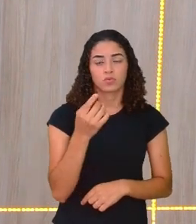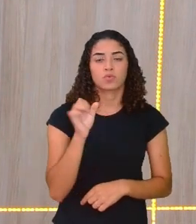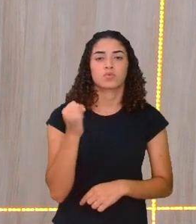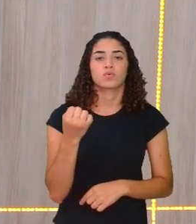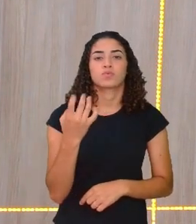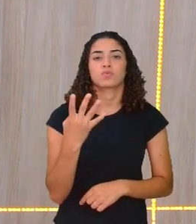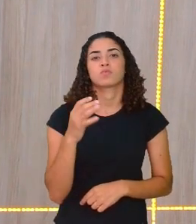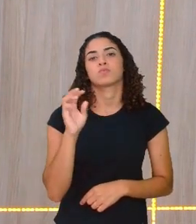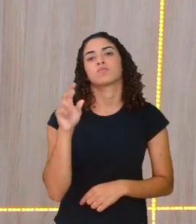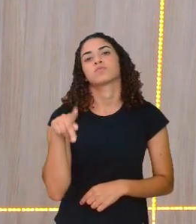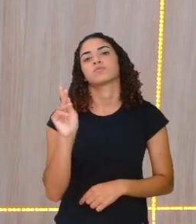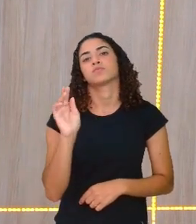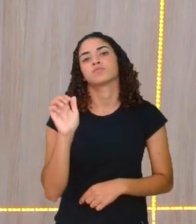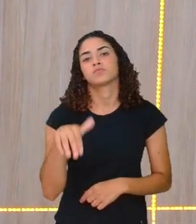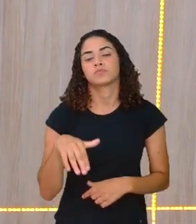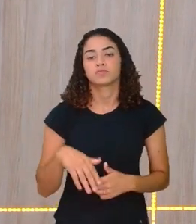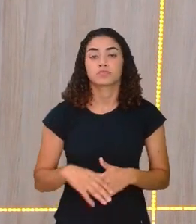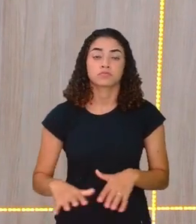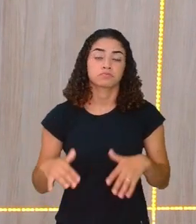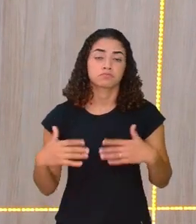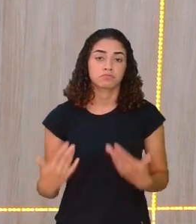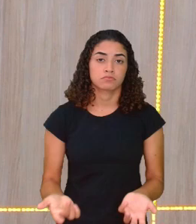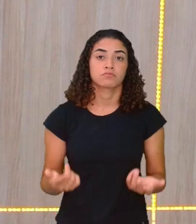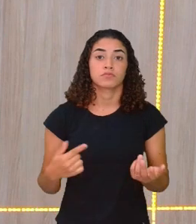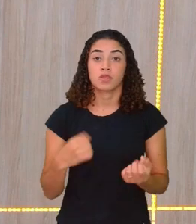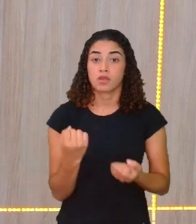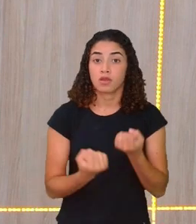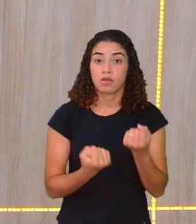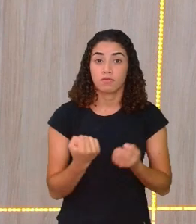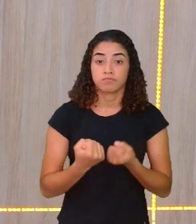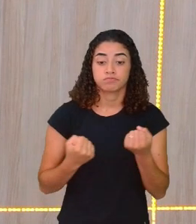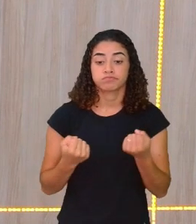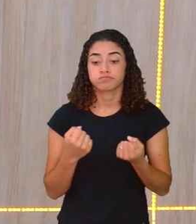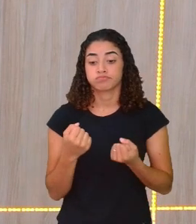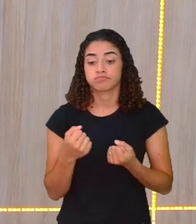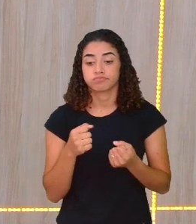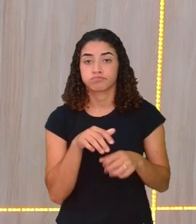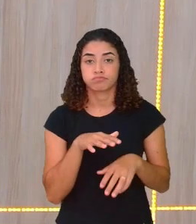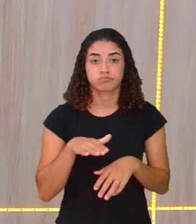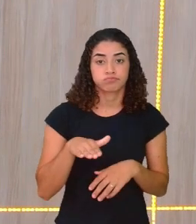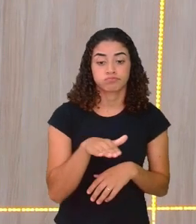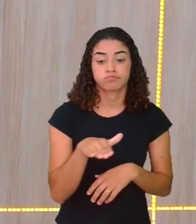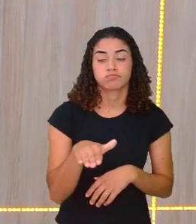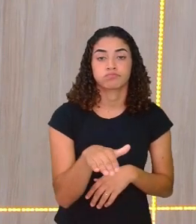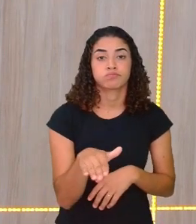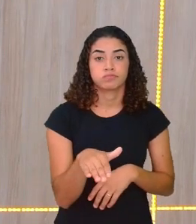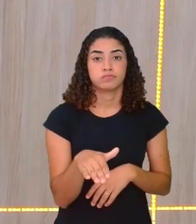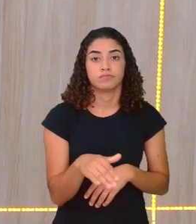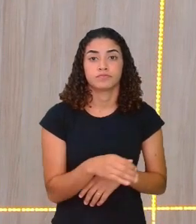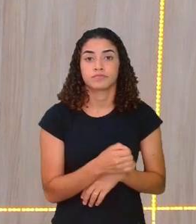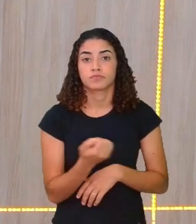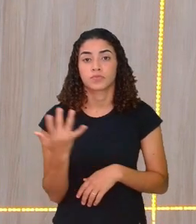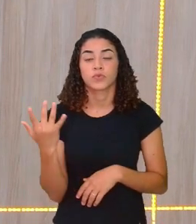18,84 quilômetros. Logo, o automóvel percorreu